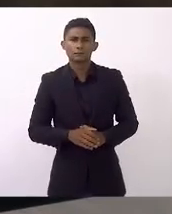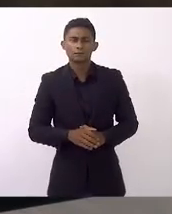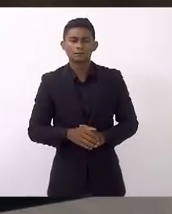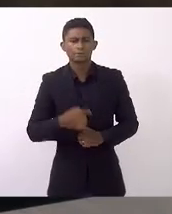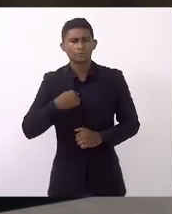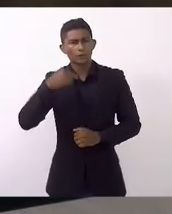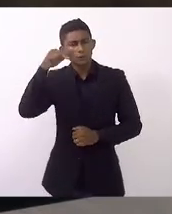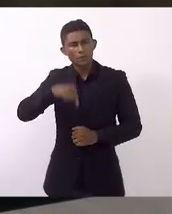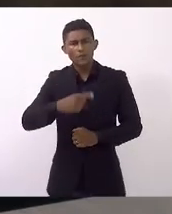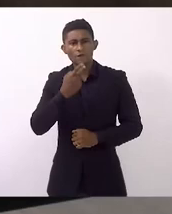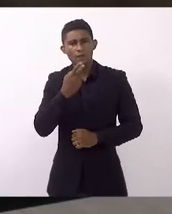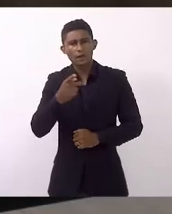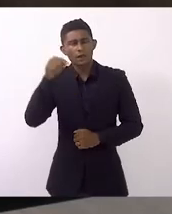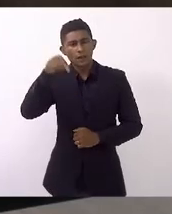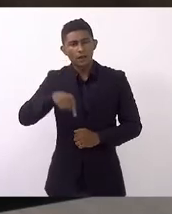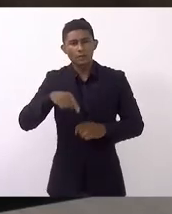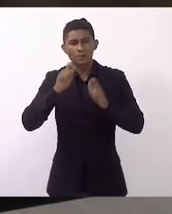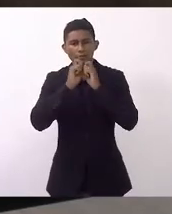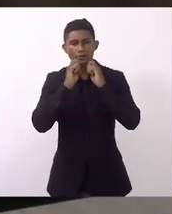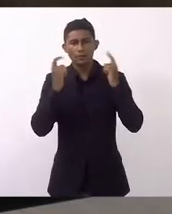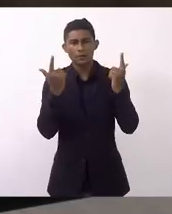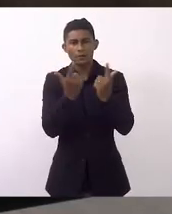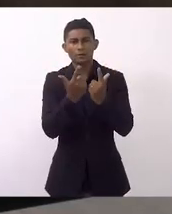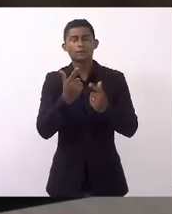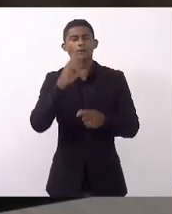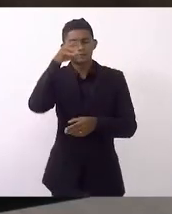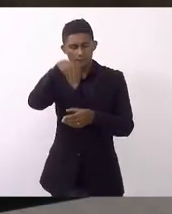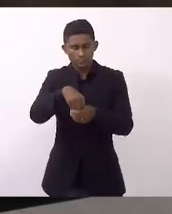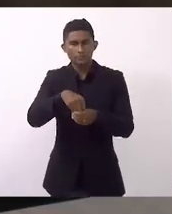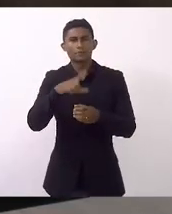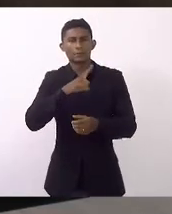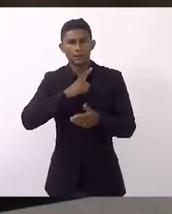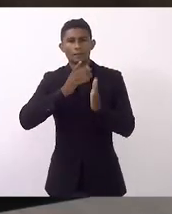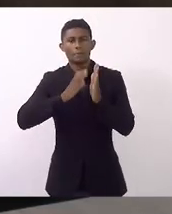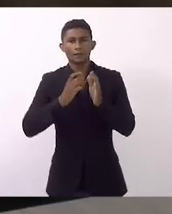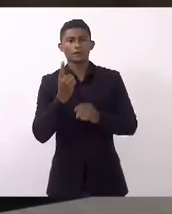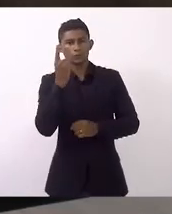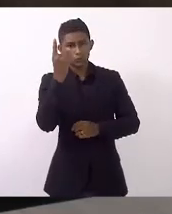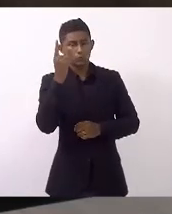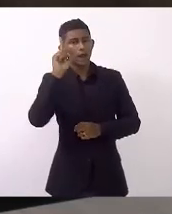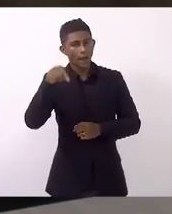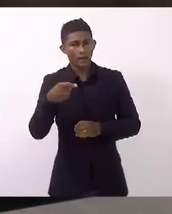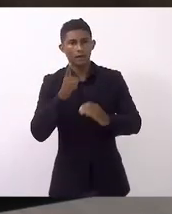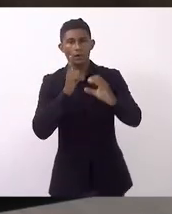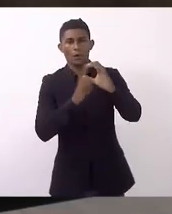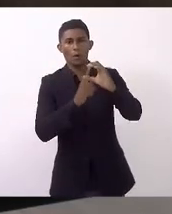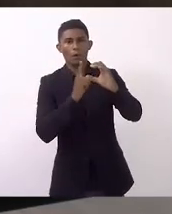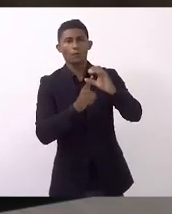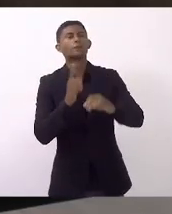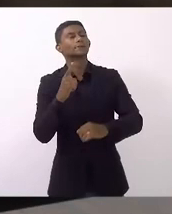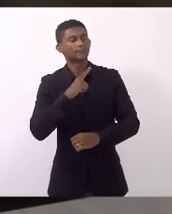divergir de que na casa temos um partido que é um partido comunista,